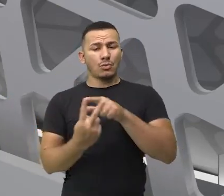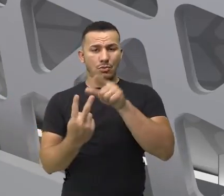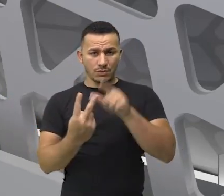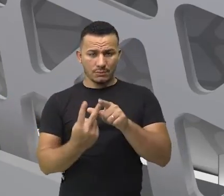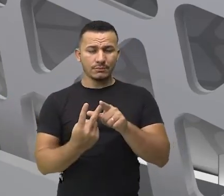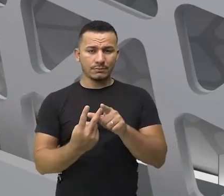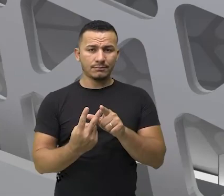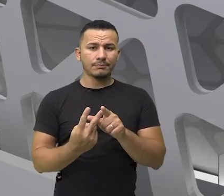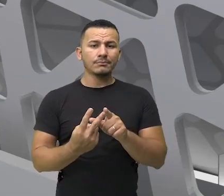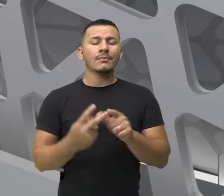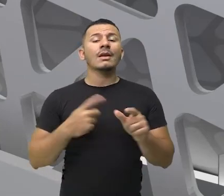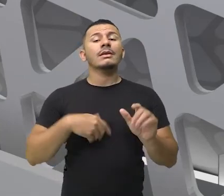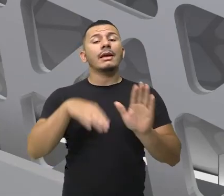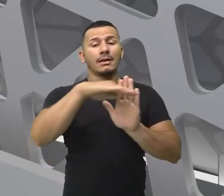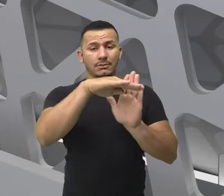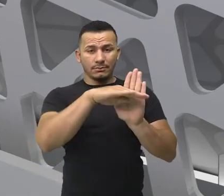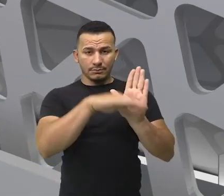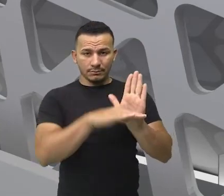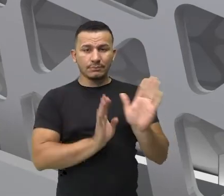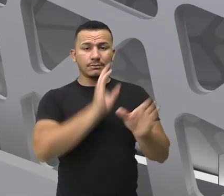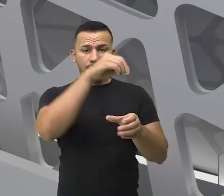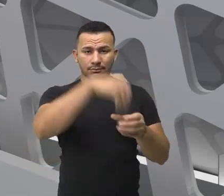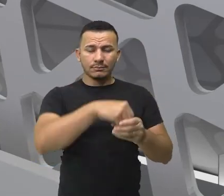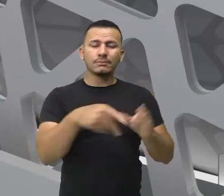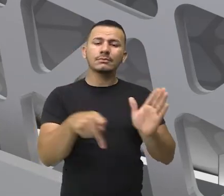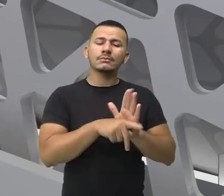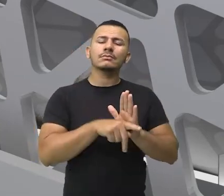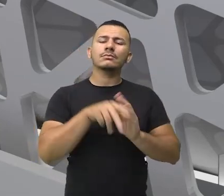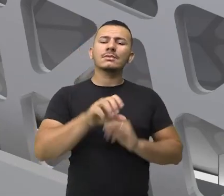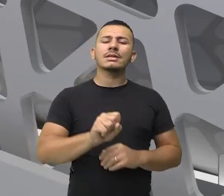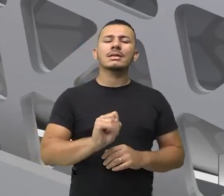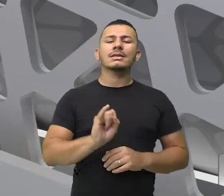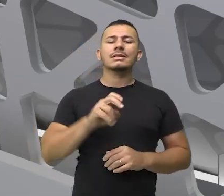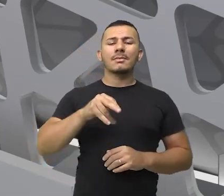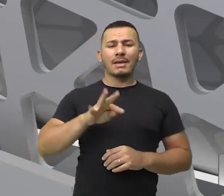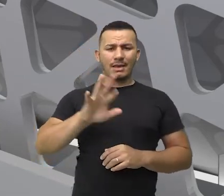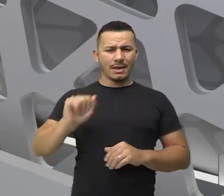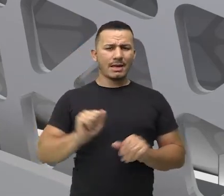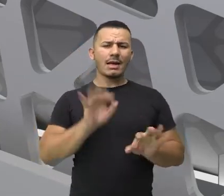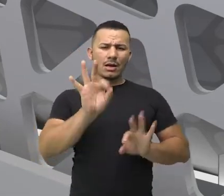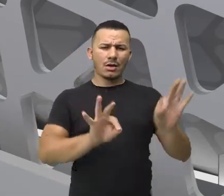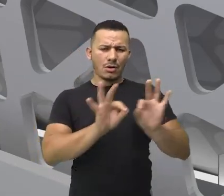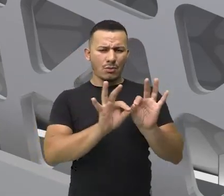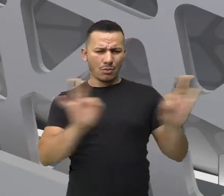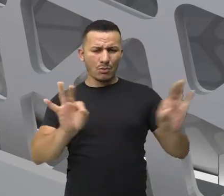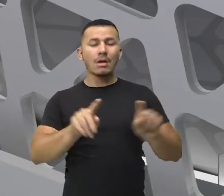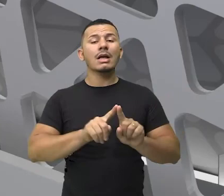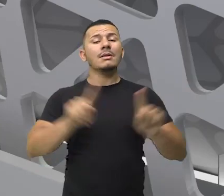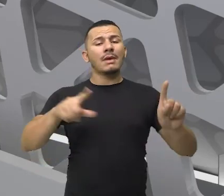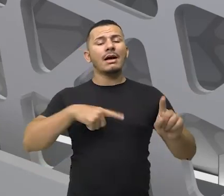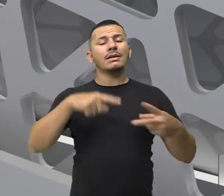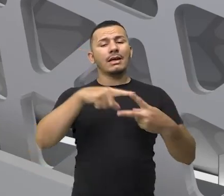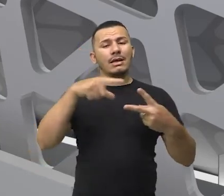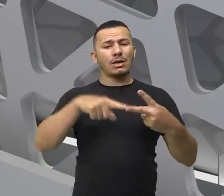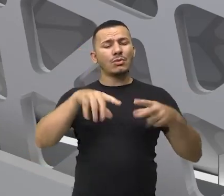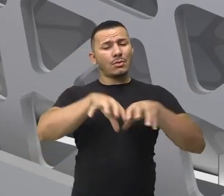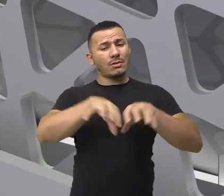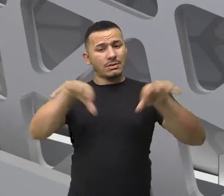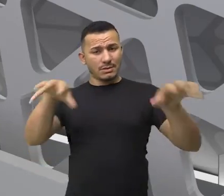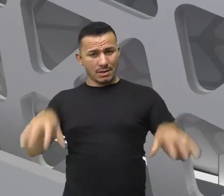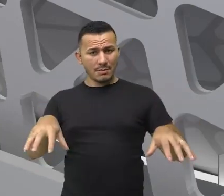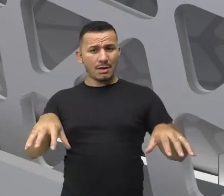duas. Elas estão classificadas dentro da simetria, elas são simetrias, porém elas são classificadas